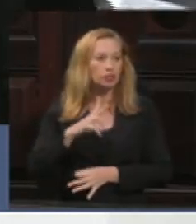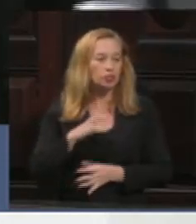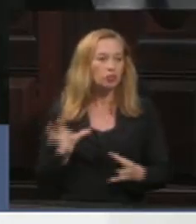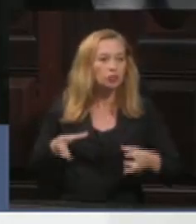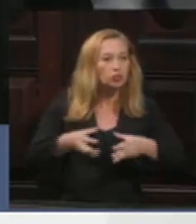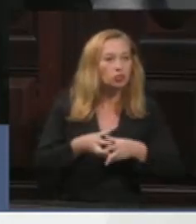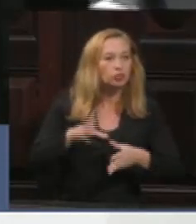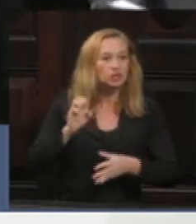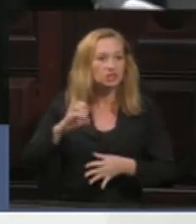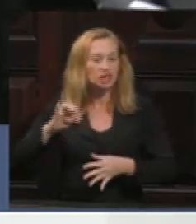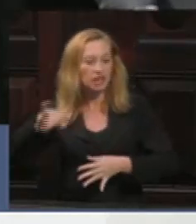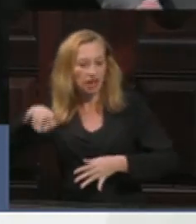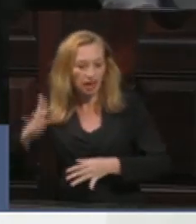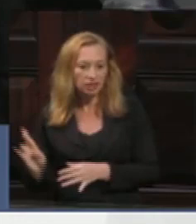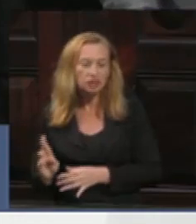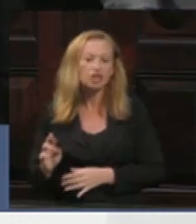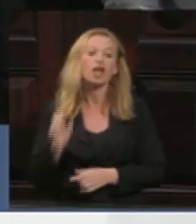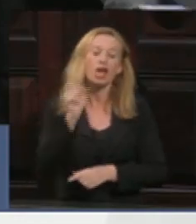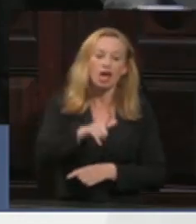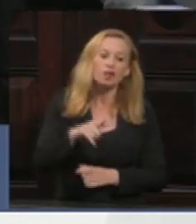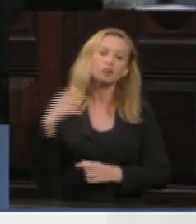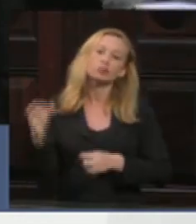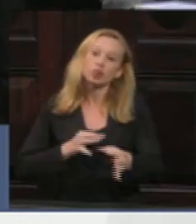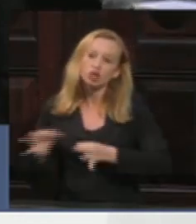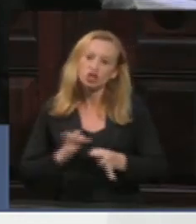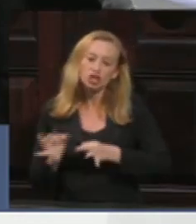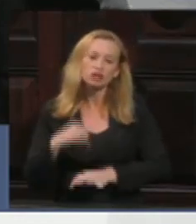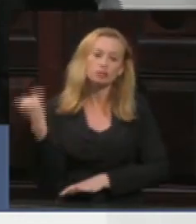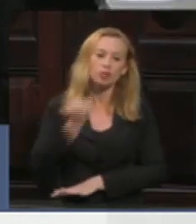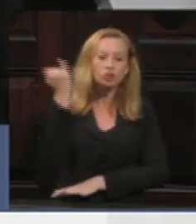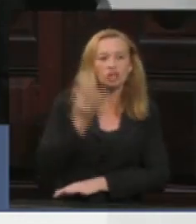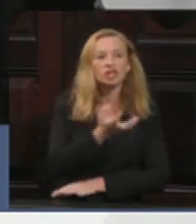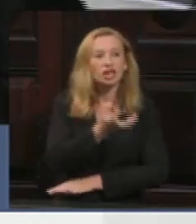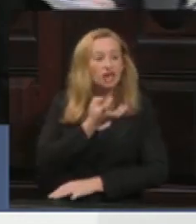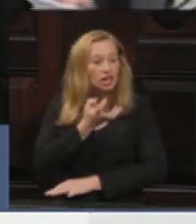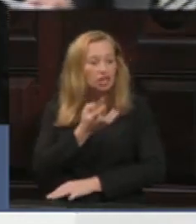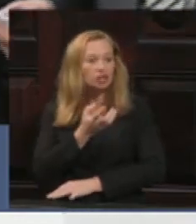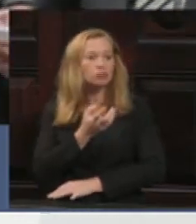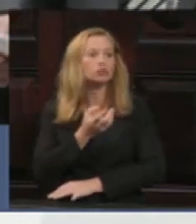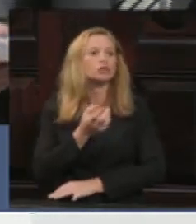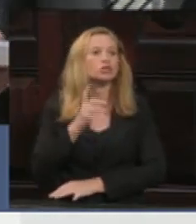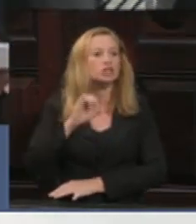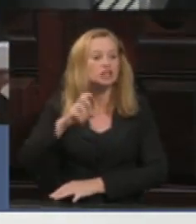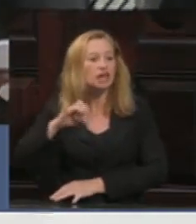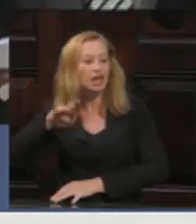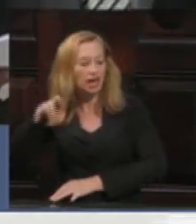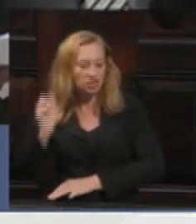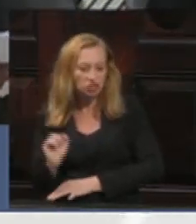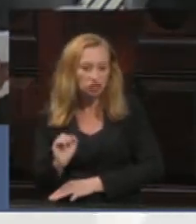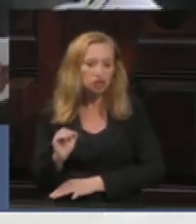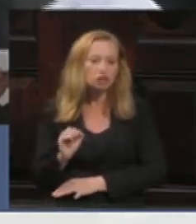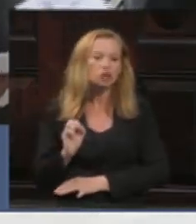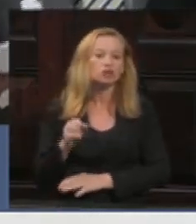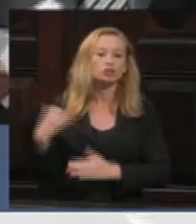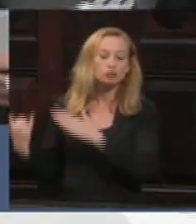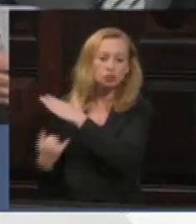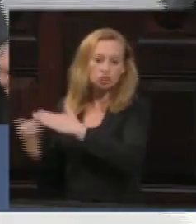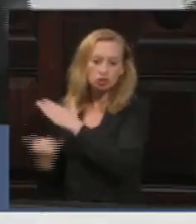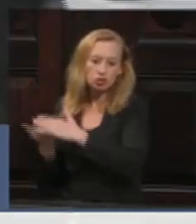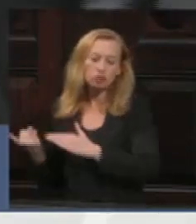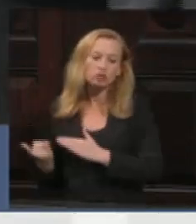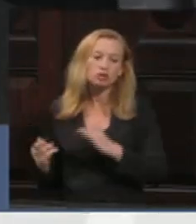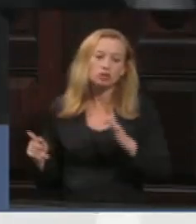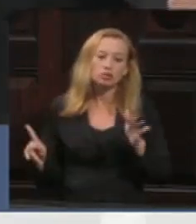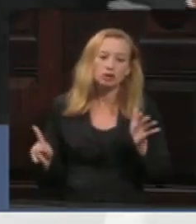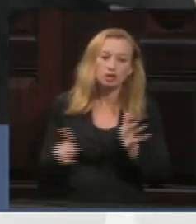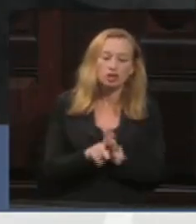Esse é um projeto importante porque a gente quer que o CCERJ se consolide como uma instituição do Estado do Rio de